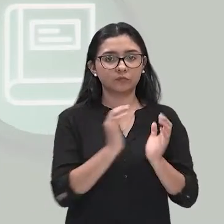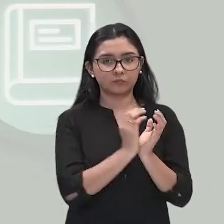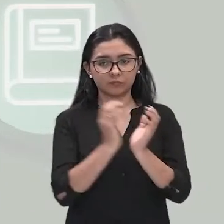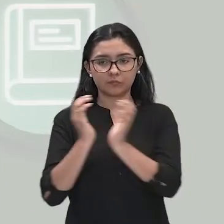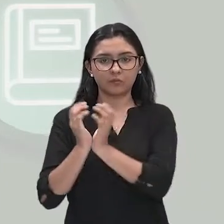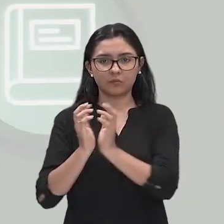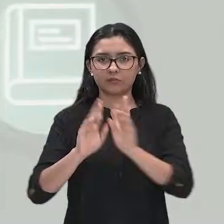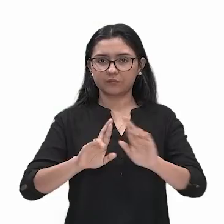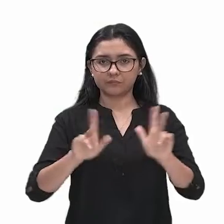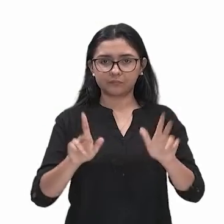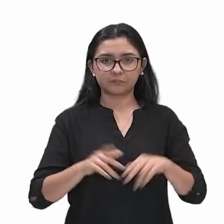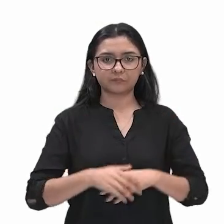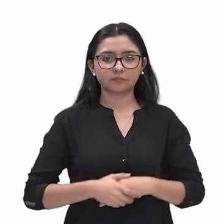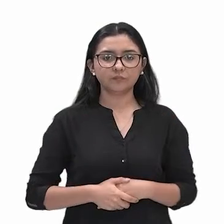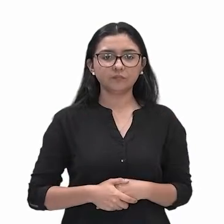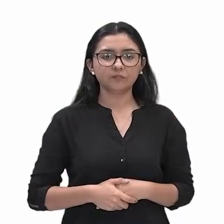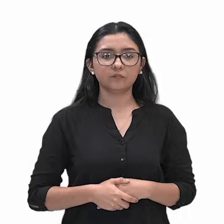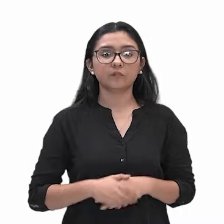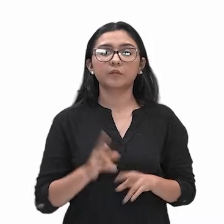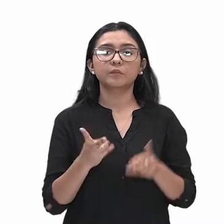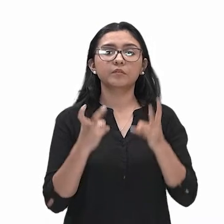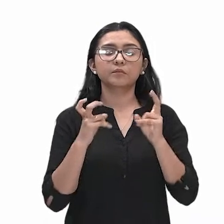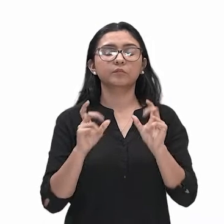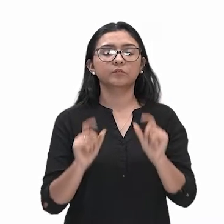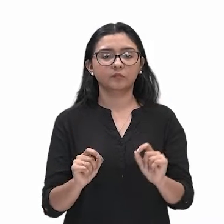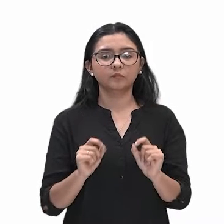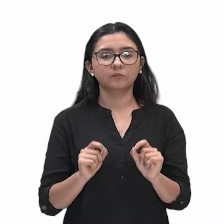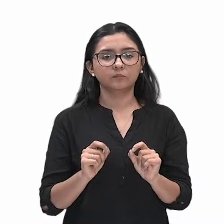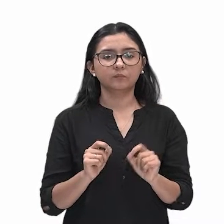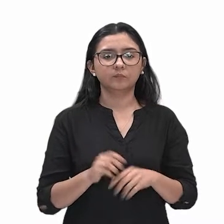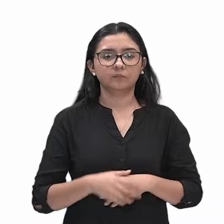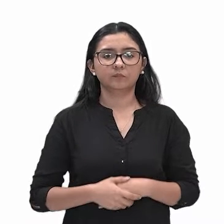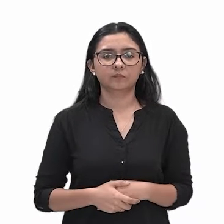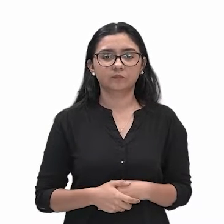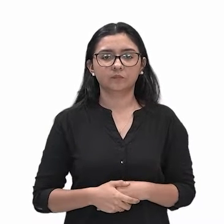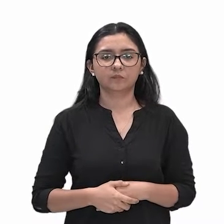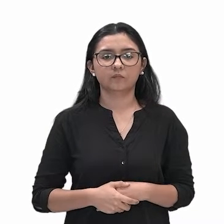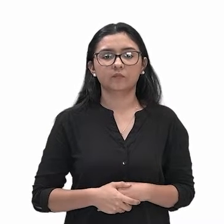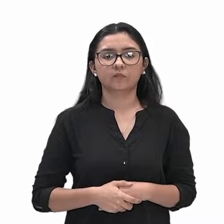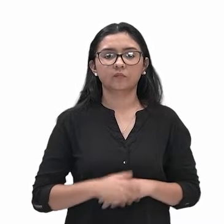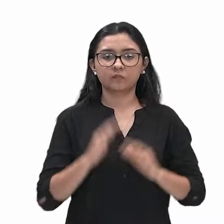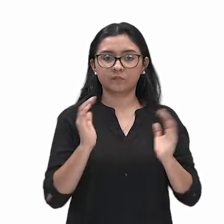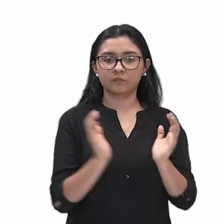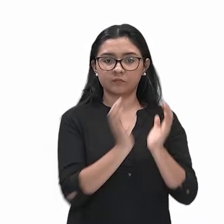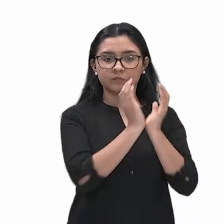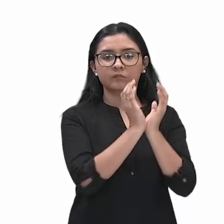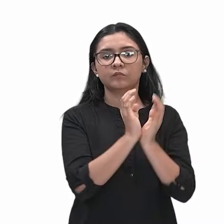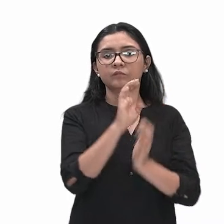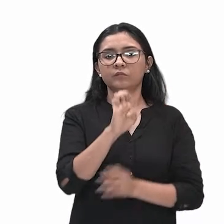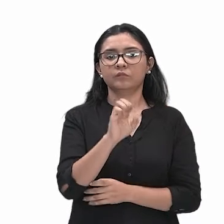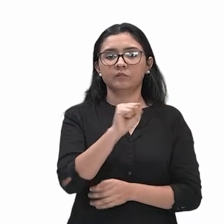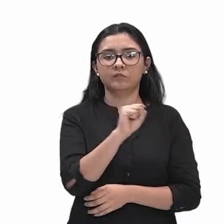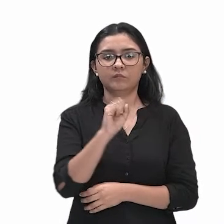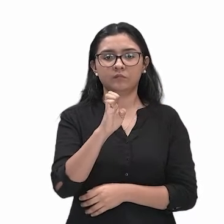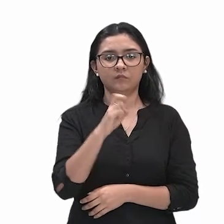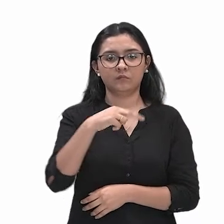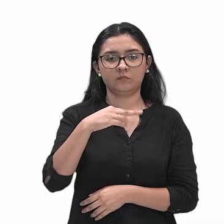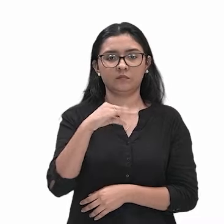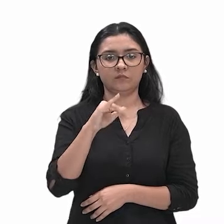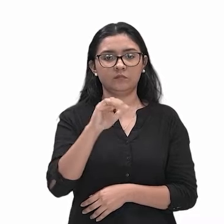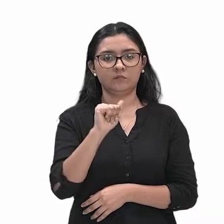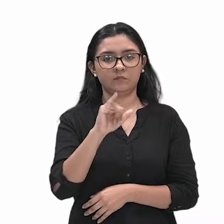essencial. Percebam aí, né, que os essenciais são aqueles obtidos por meio